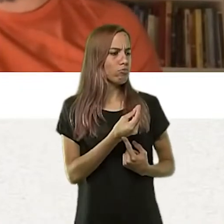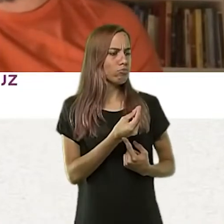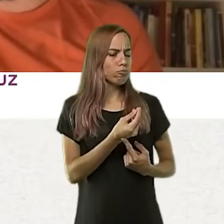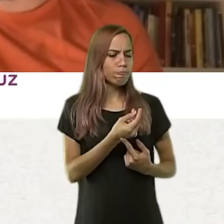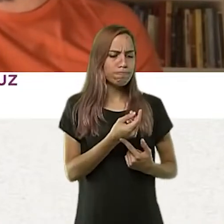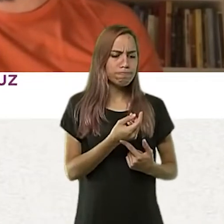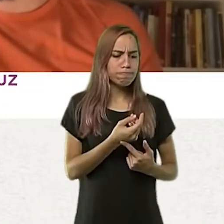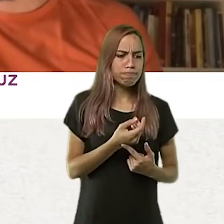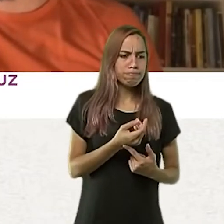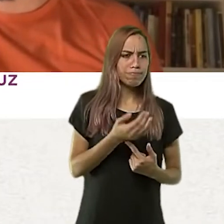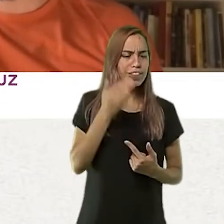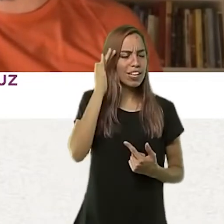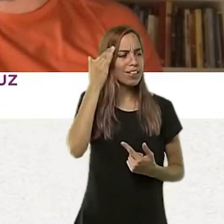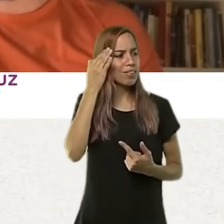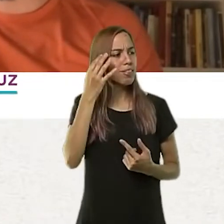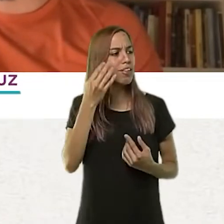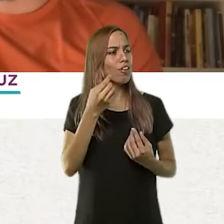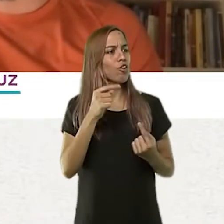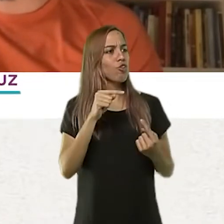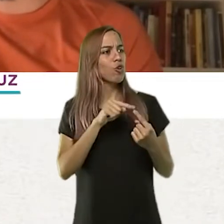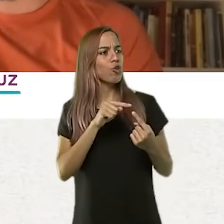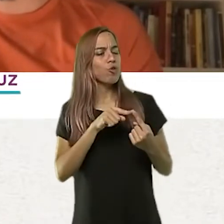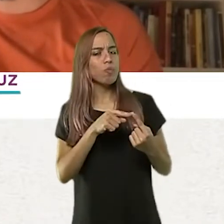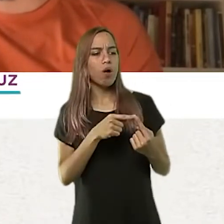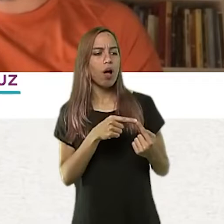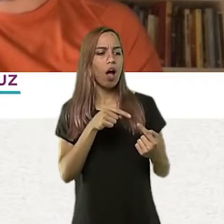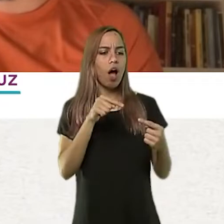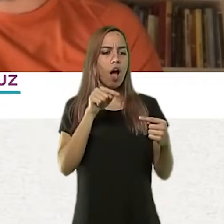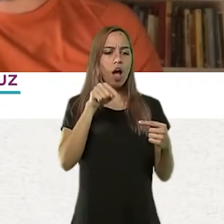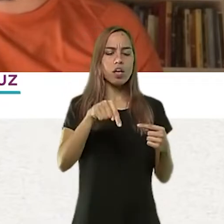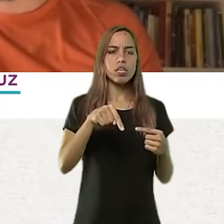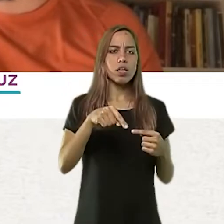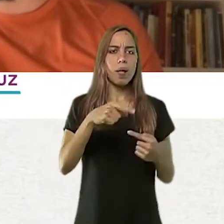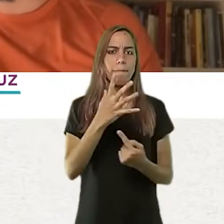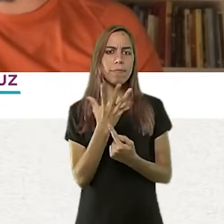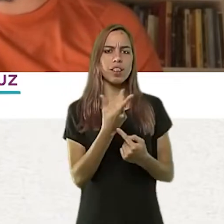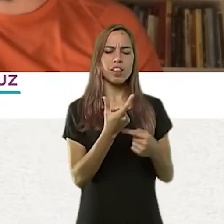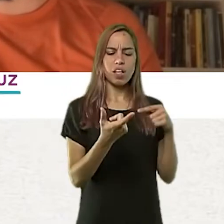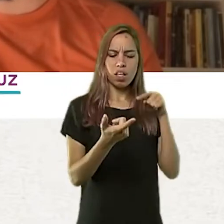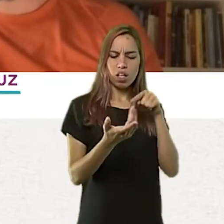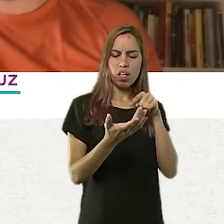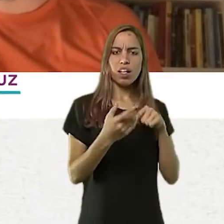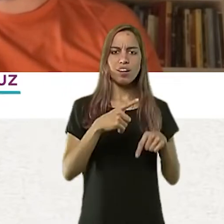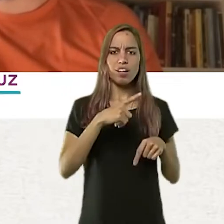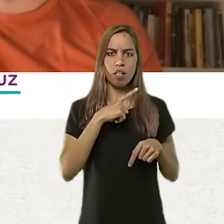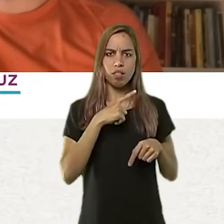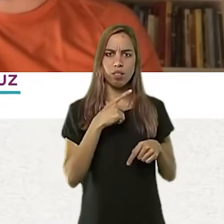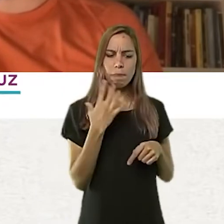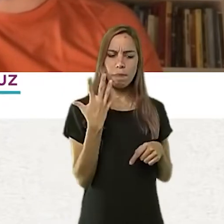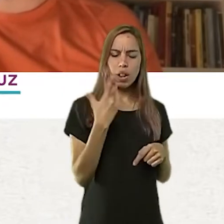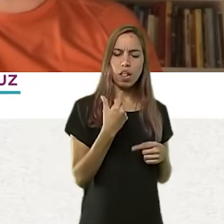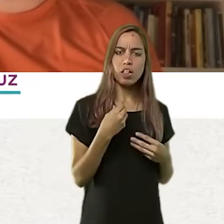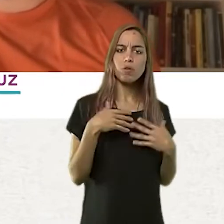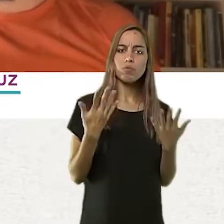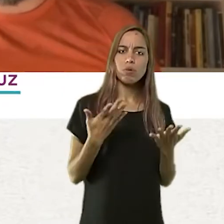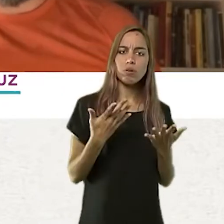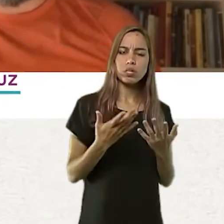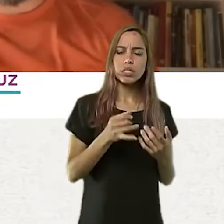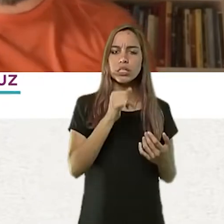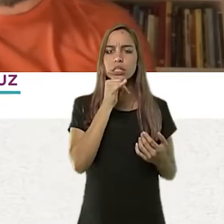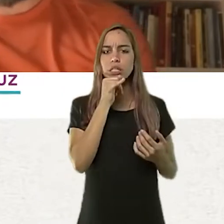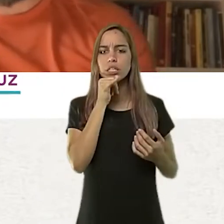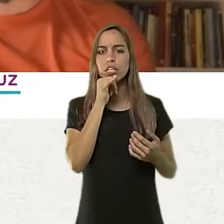beleza se define exatamente nisso. Quando você consegue dar vida a um objeto inanimado, uma escultura,